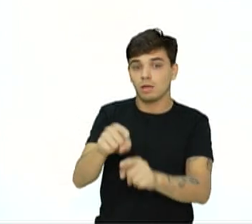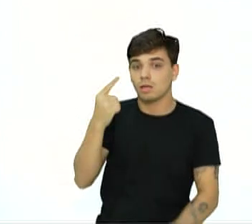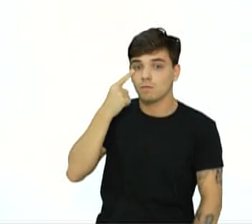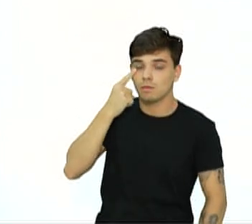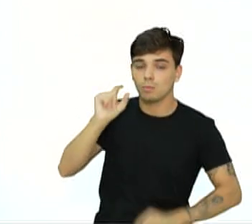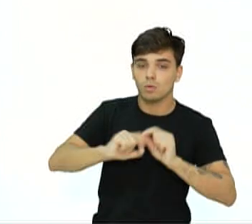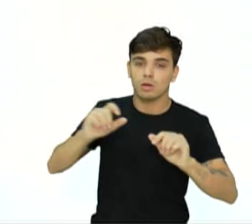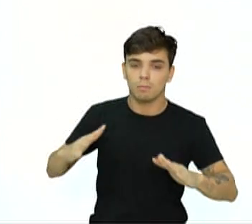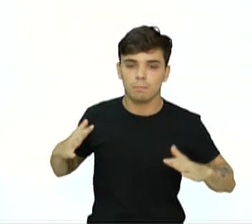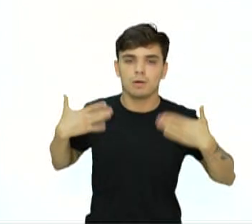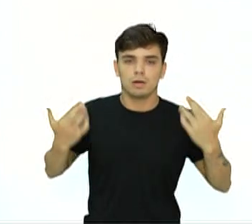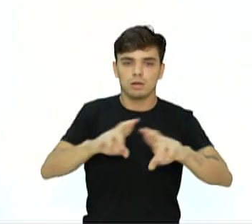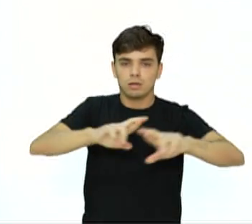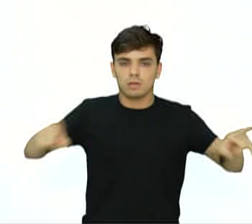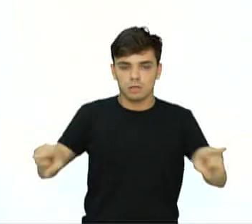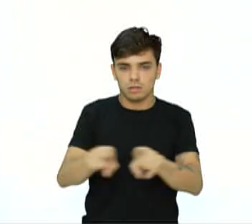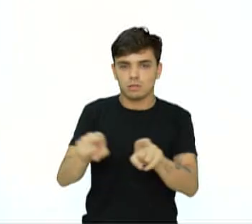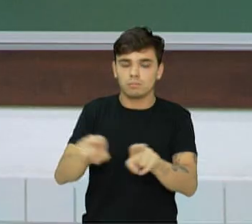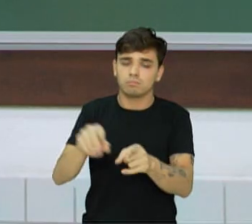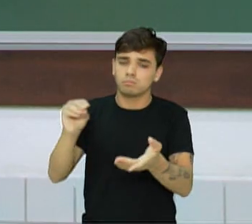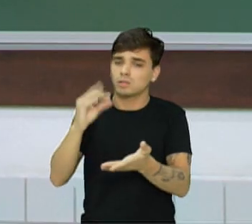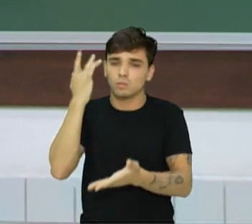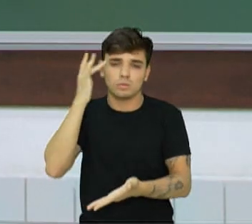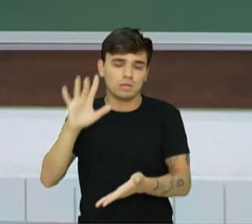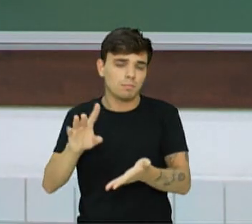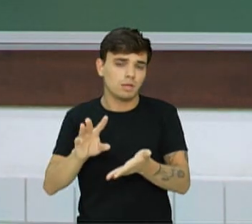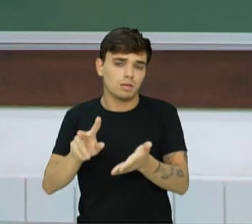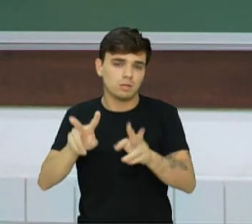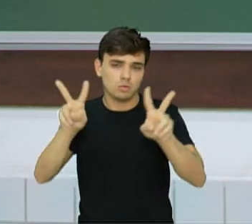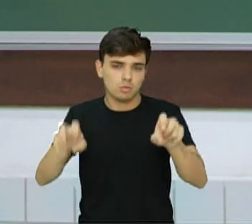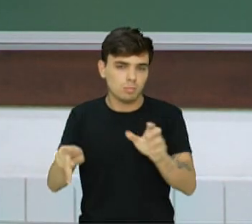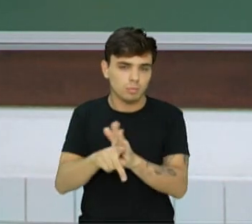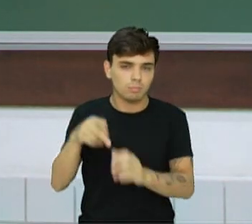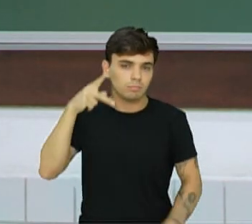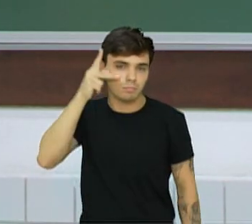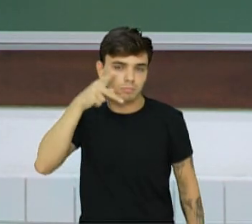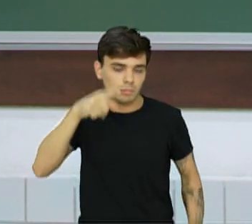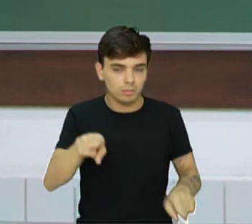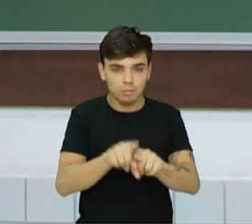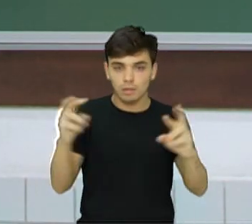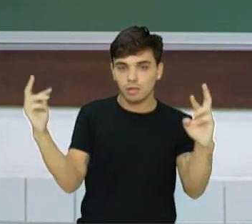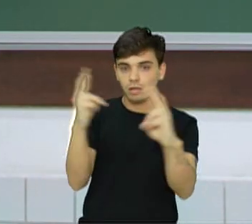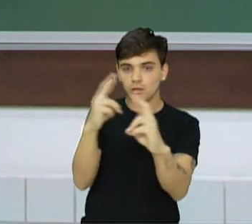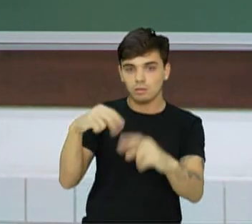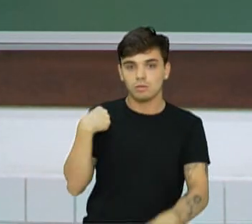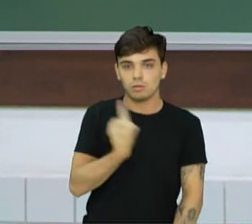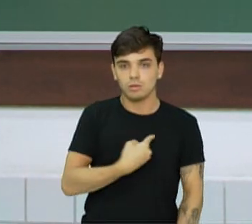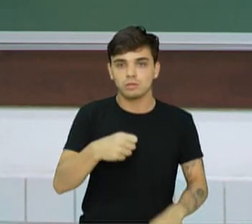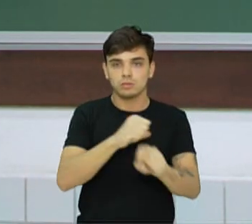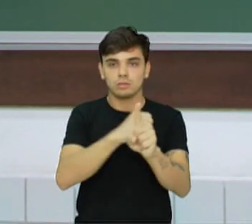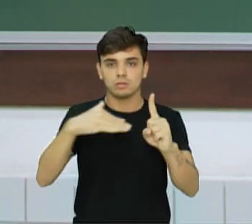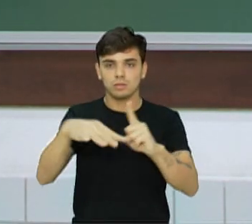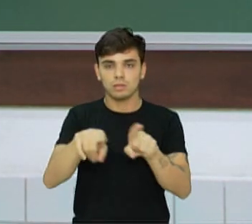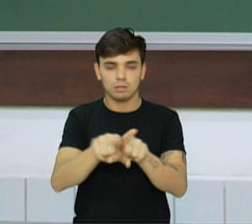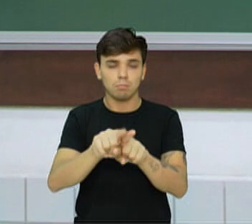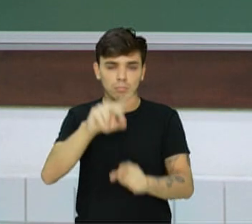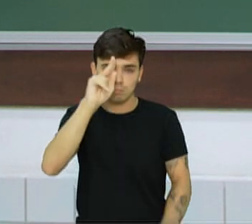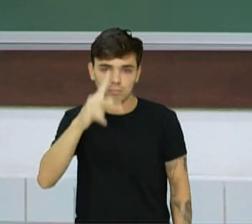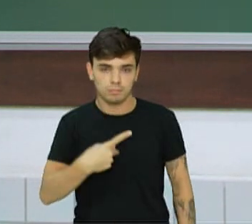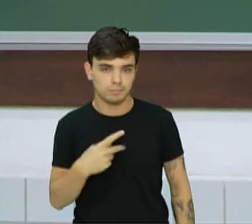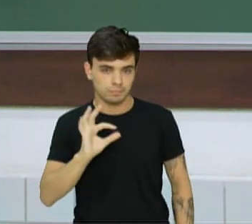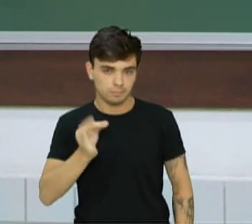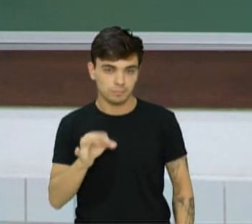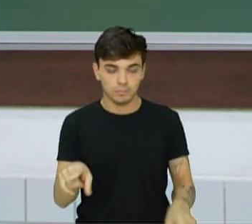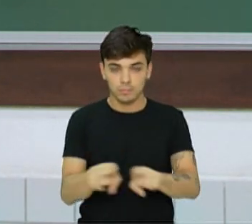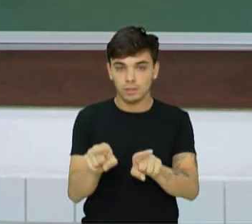da indiferença e do analfabetismo político em relação à nossa sociedade e também a nós mesmos, né?